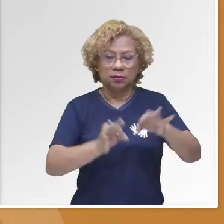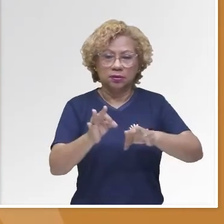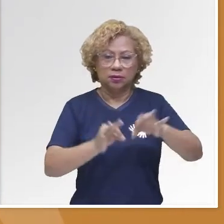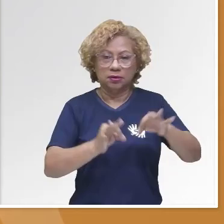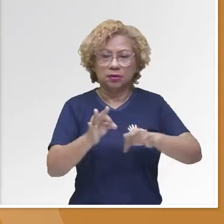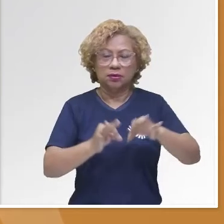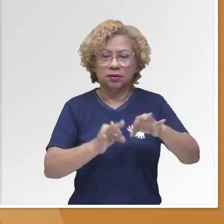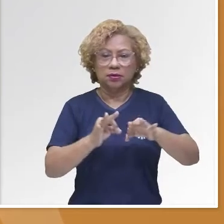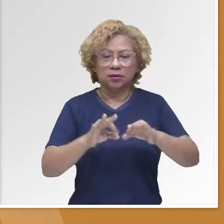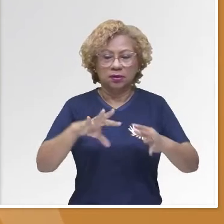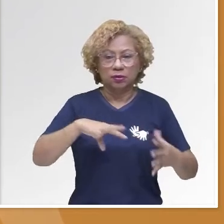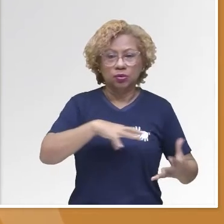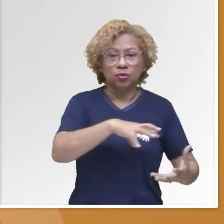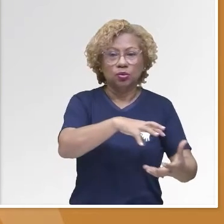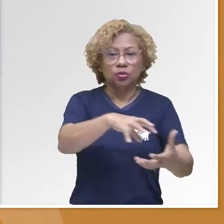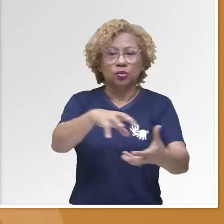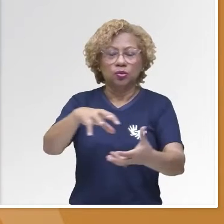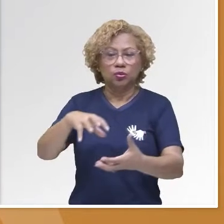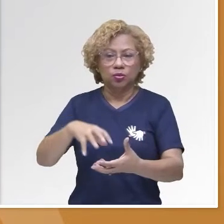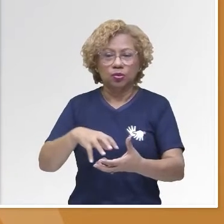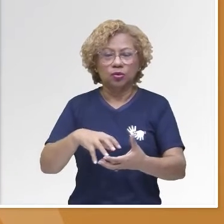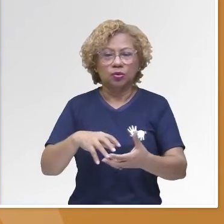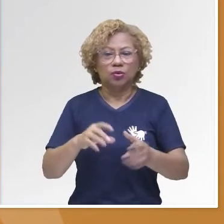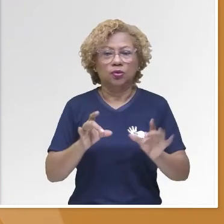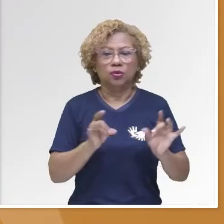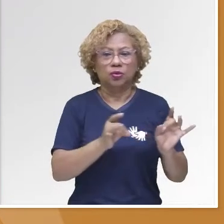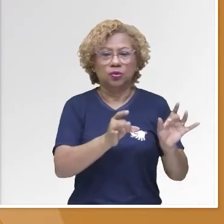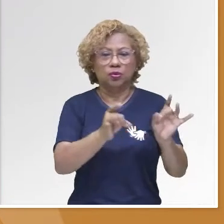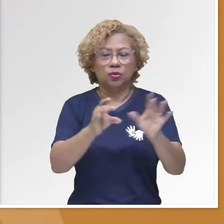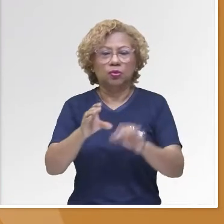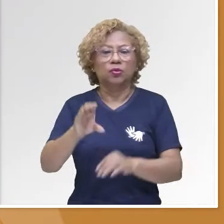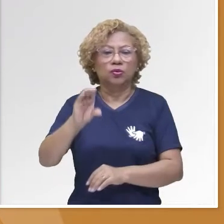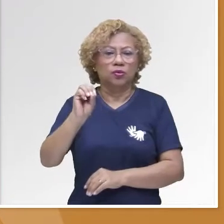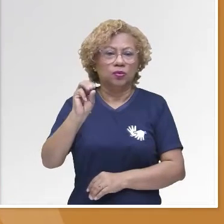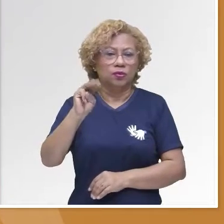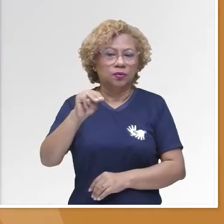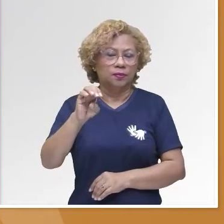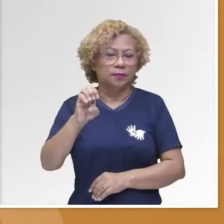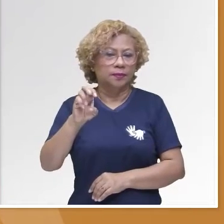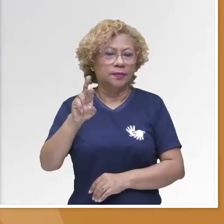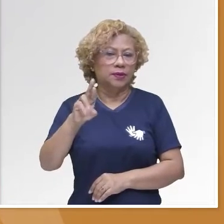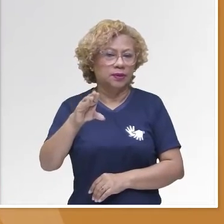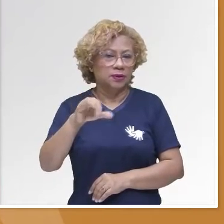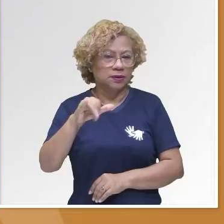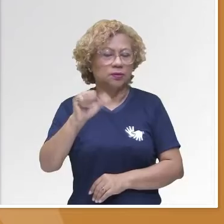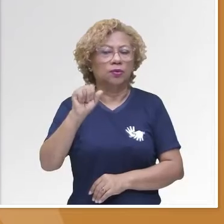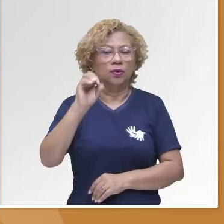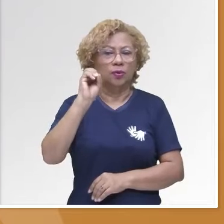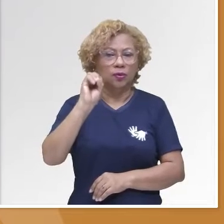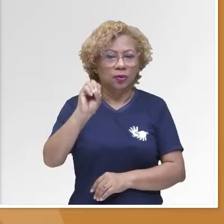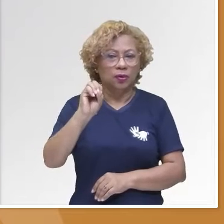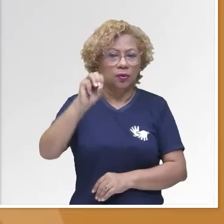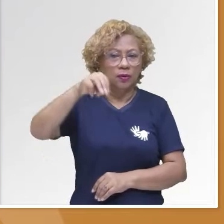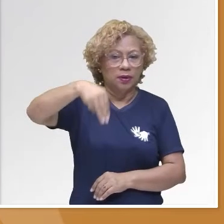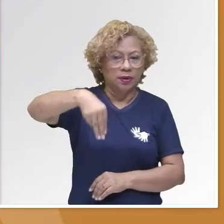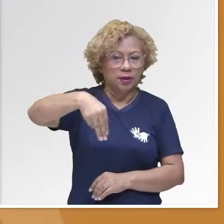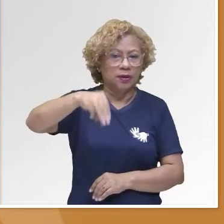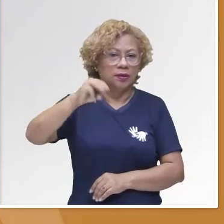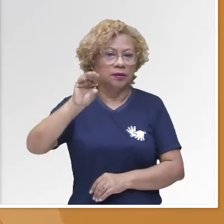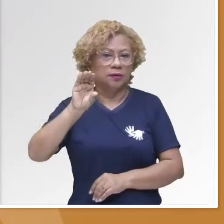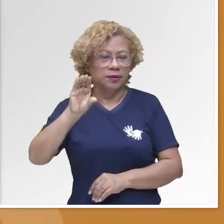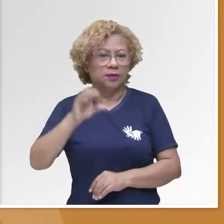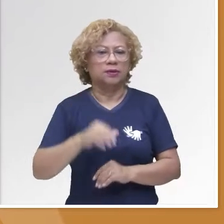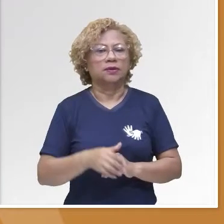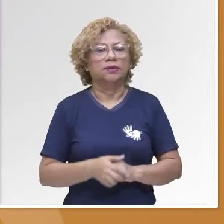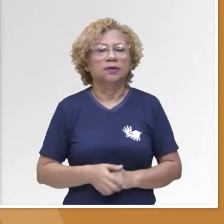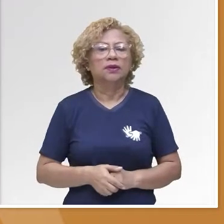do Comércio, tá? A OMC, ok? A OMC, a gente vai verificar que é World